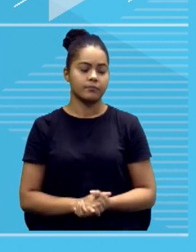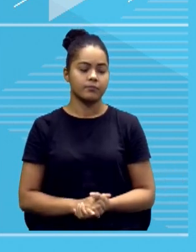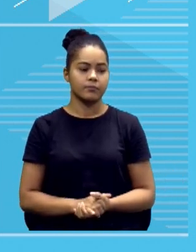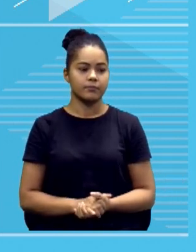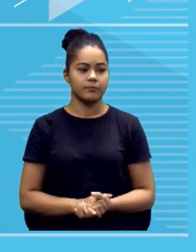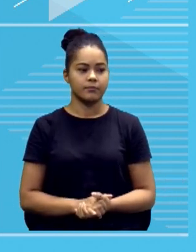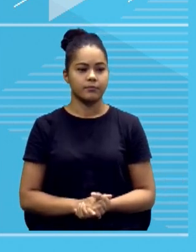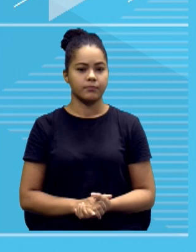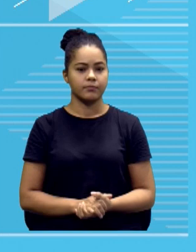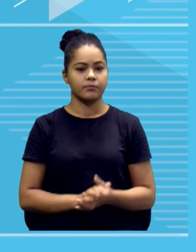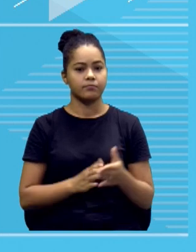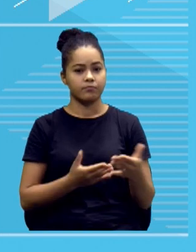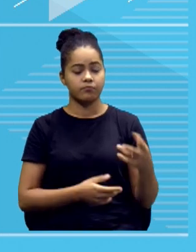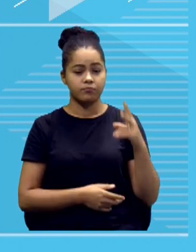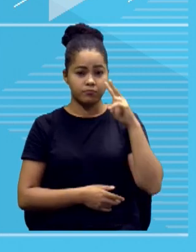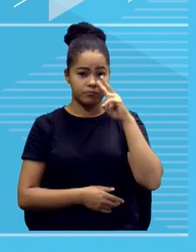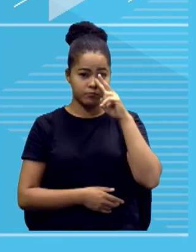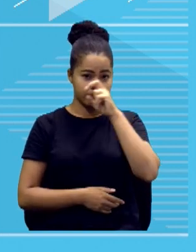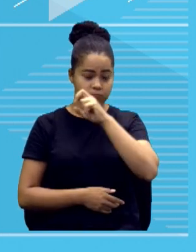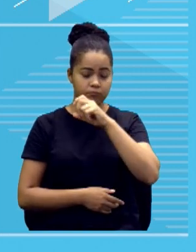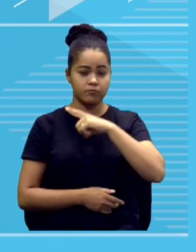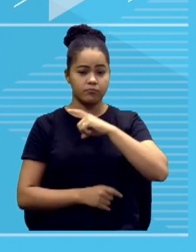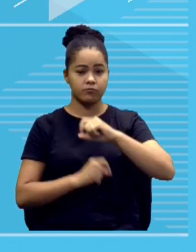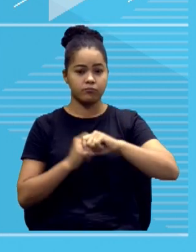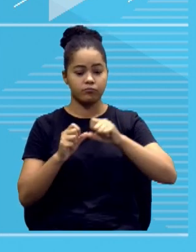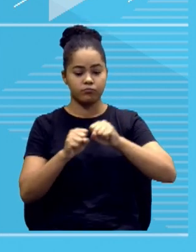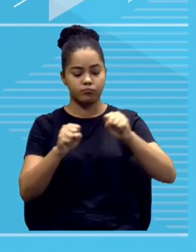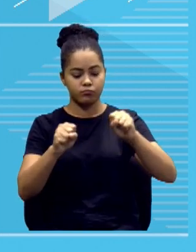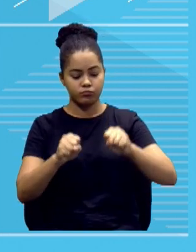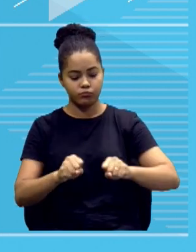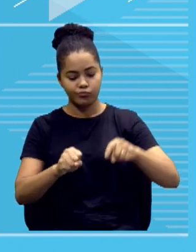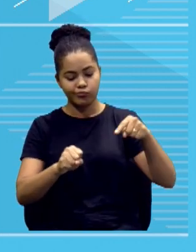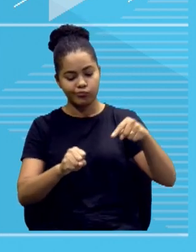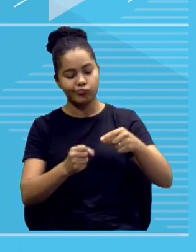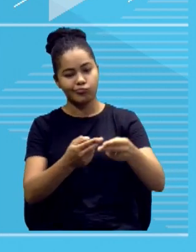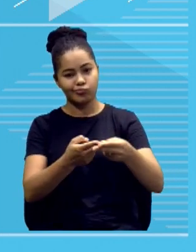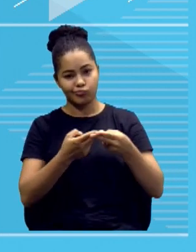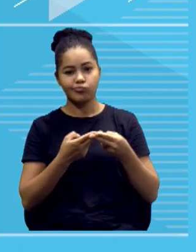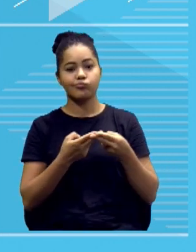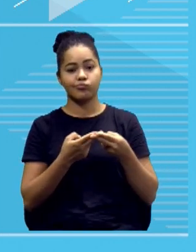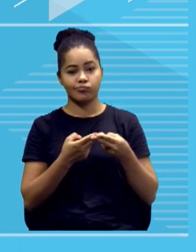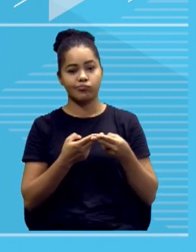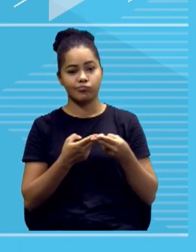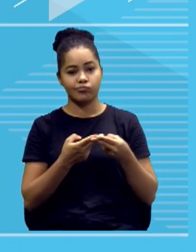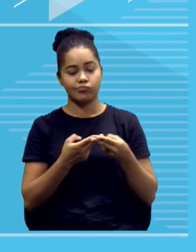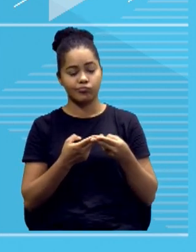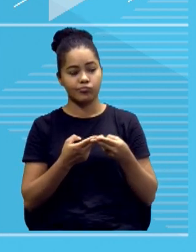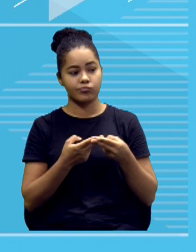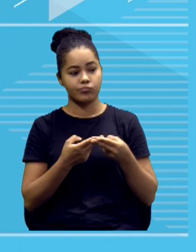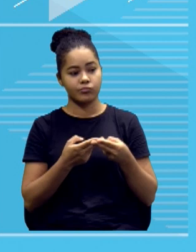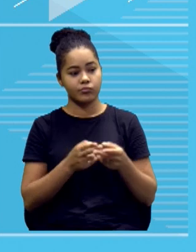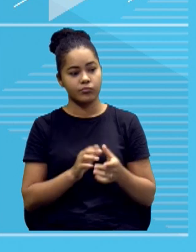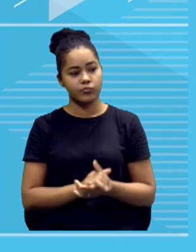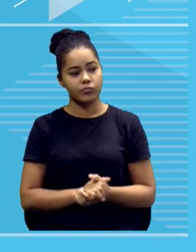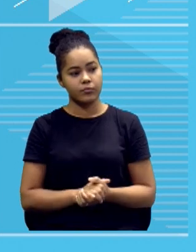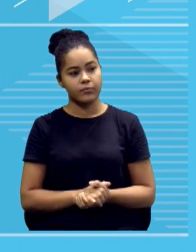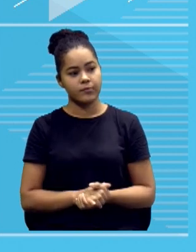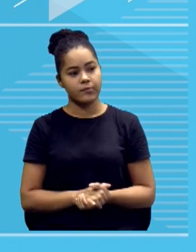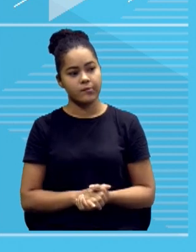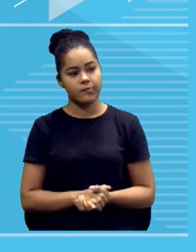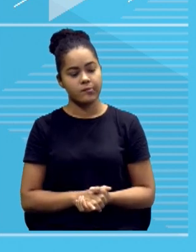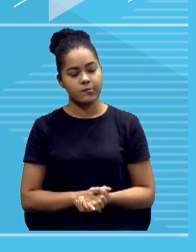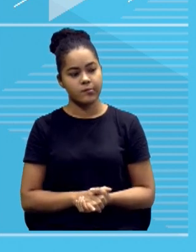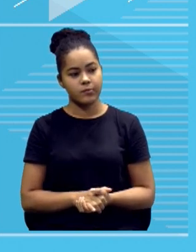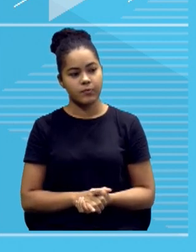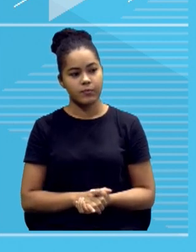força que faz com que todo o sistema funcione, que ele motorize o sistema. A nossa unidade